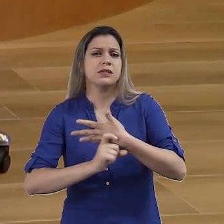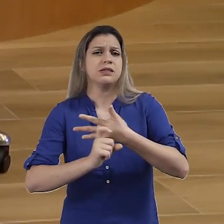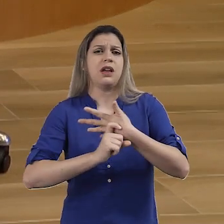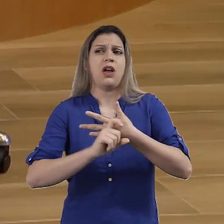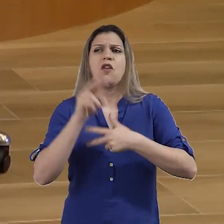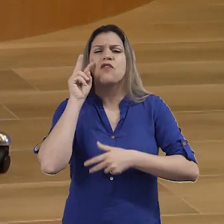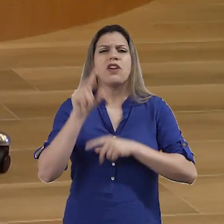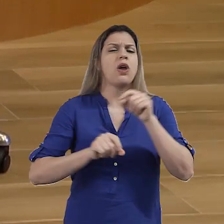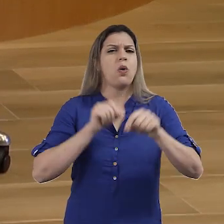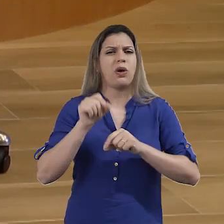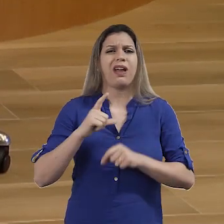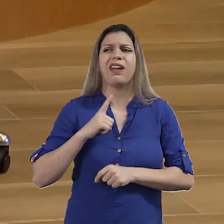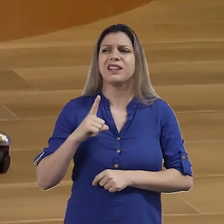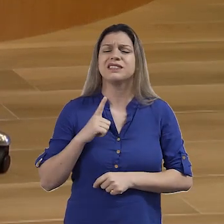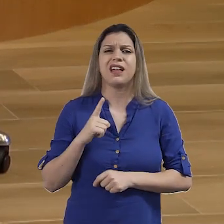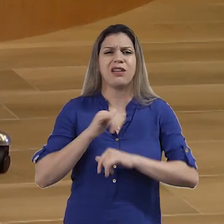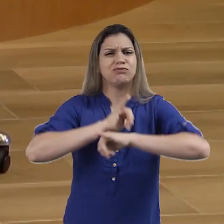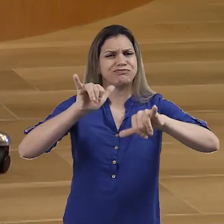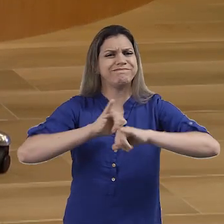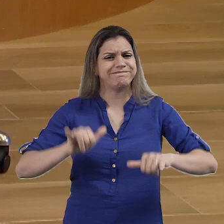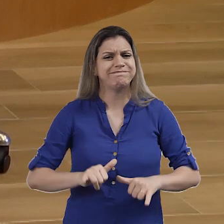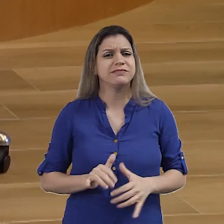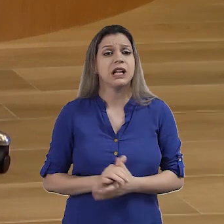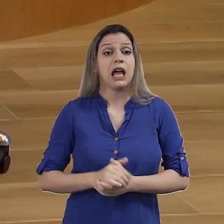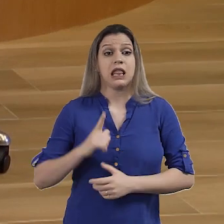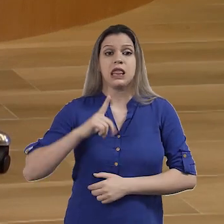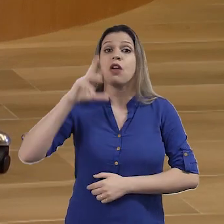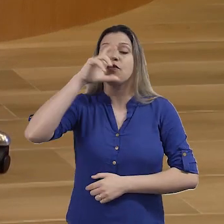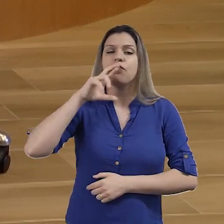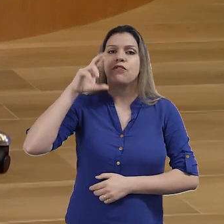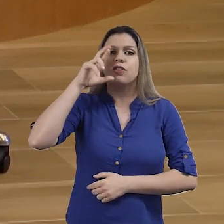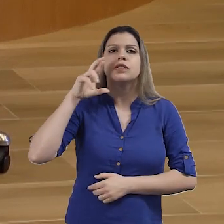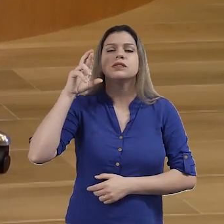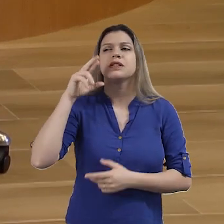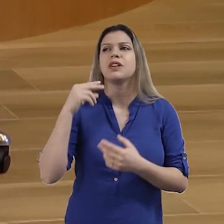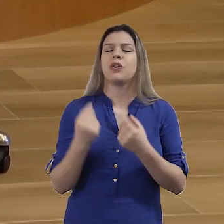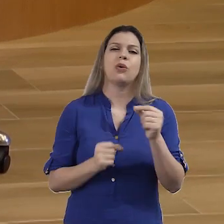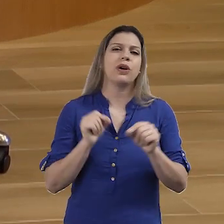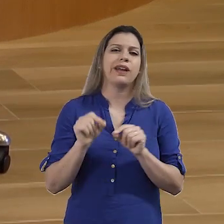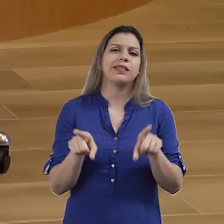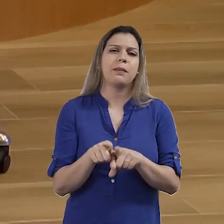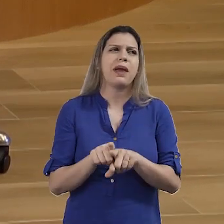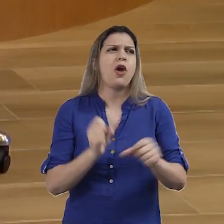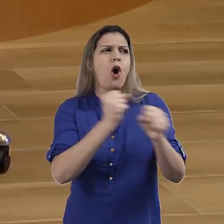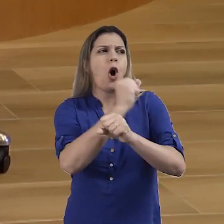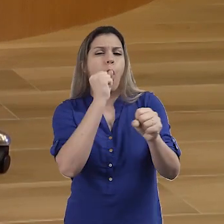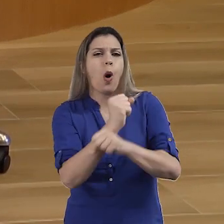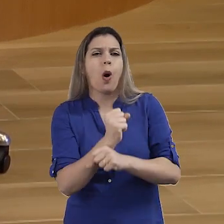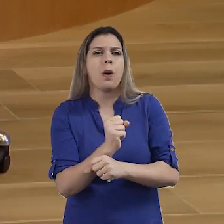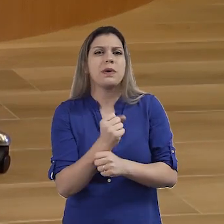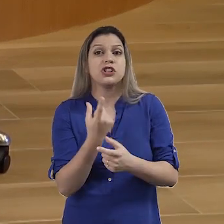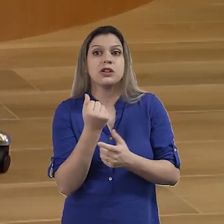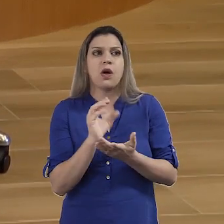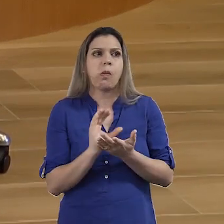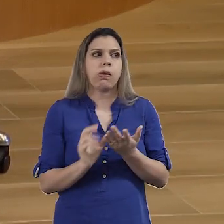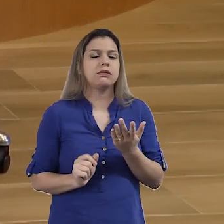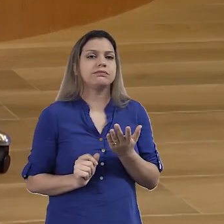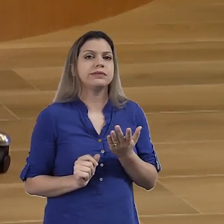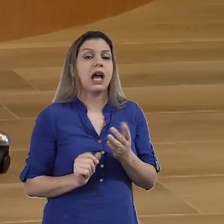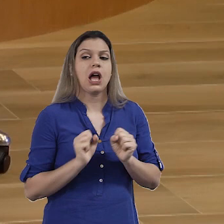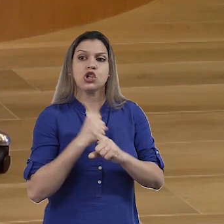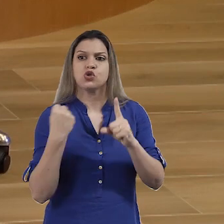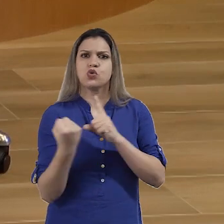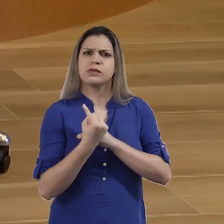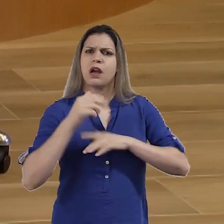noticiários. Mas como acontece essa fiscalização, por exemplo, de licitações, de obras públicas, porque na verdade envolve o dinheiro público